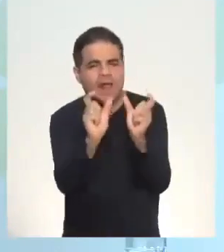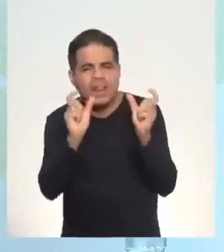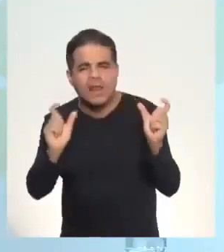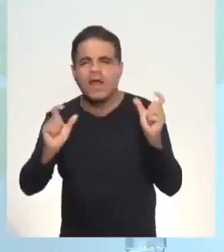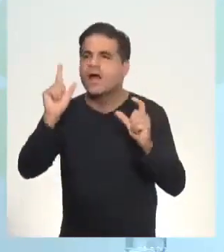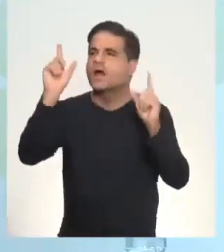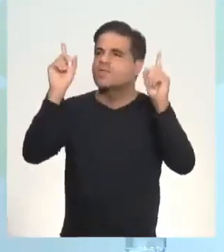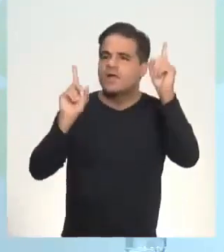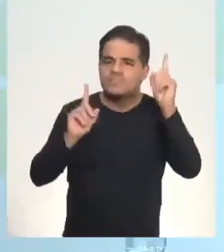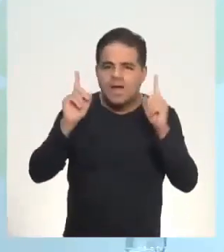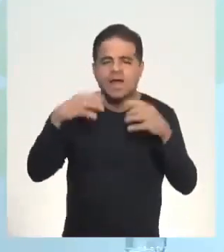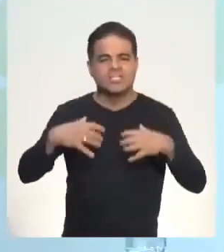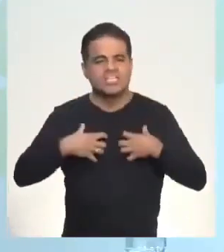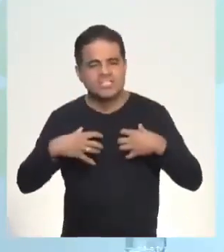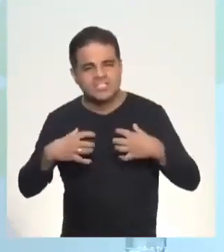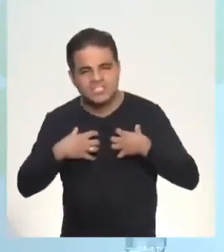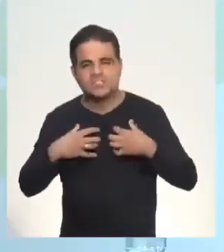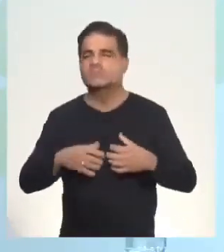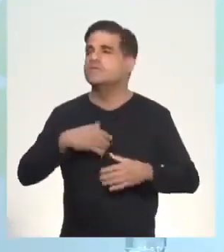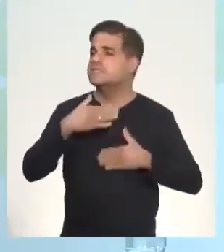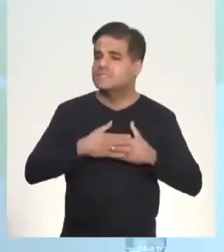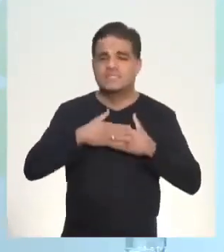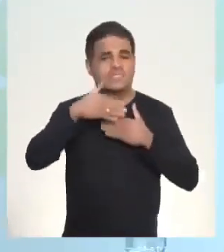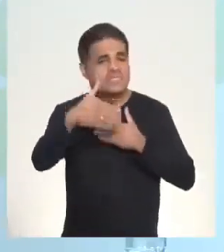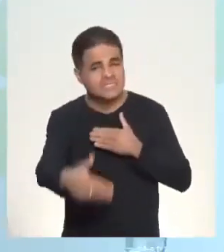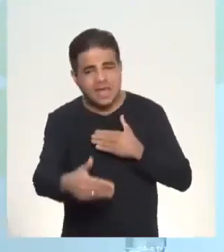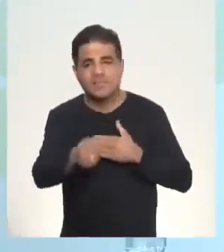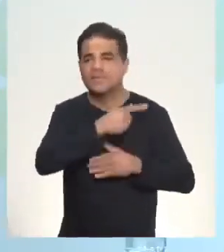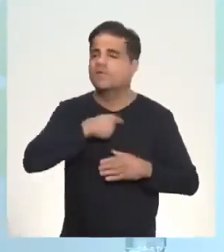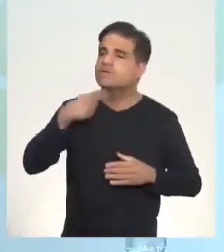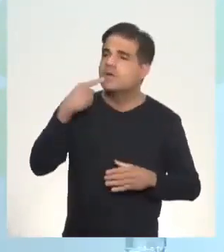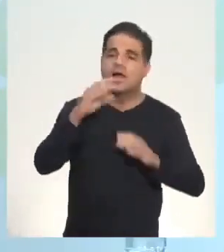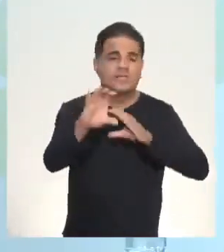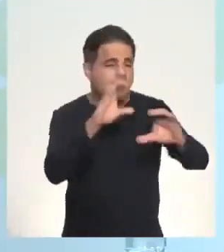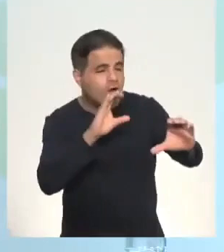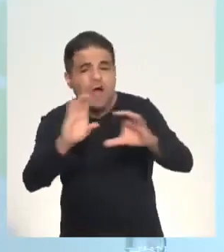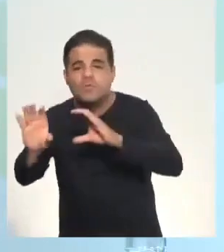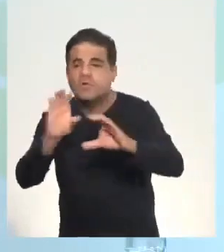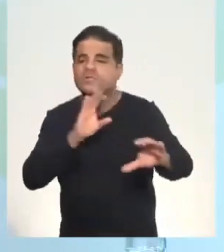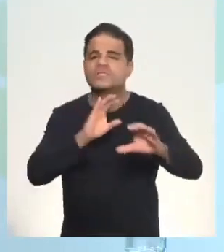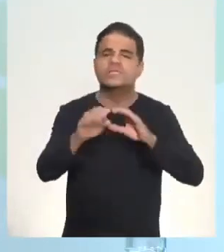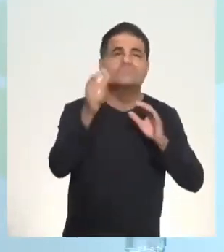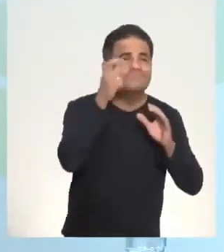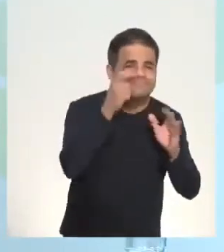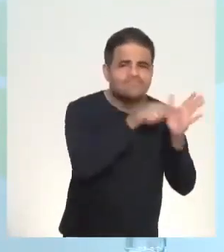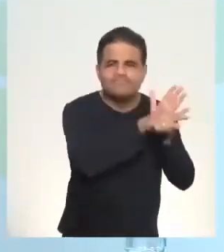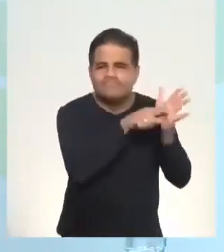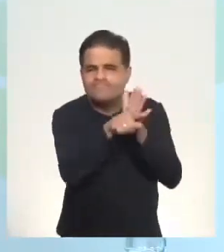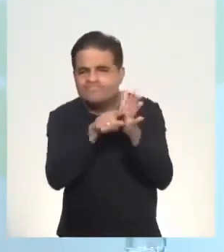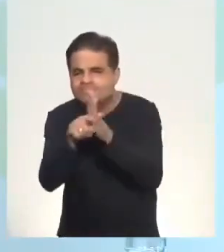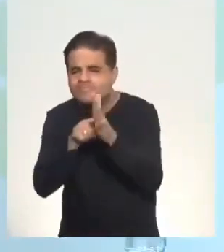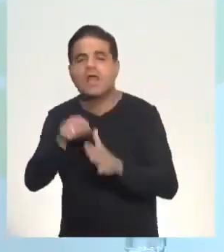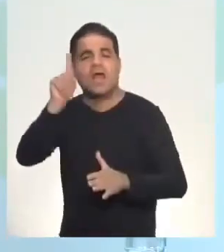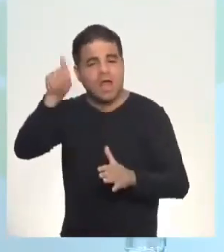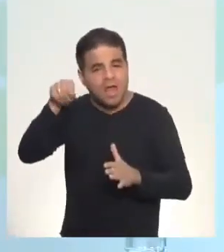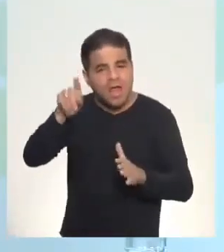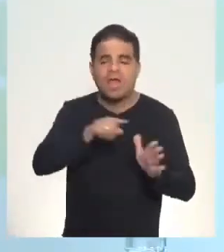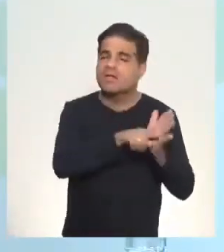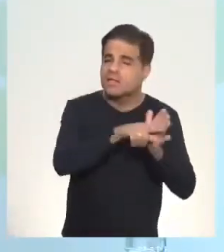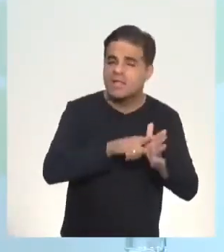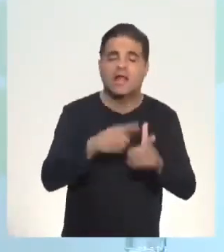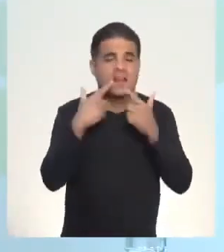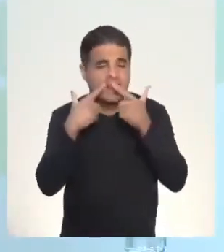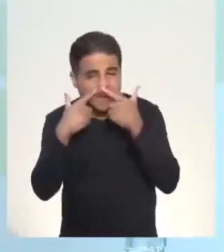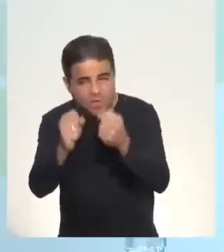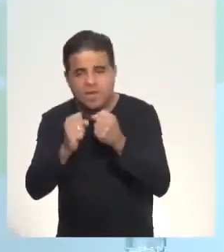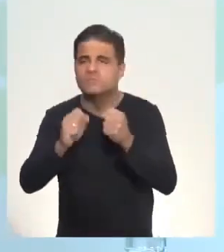de imagens, de sentimentos. O tempo todo a gente está se comunicando. E analisar isso é analisar a linguagem.